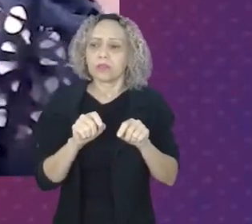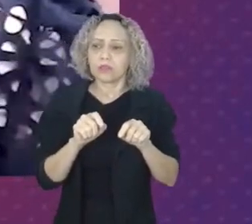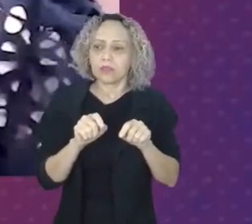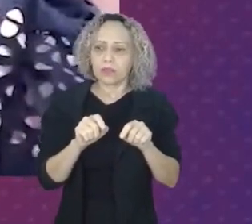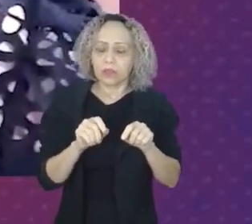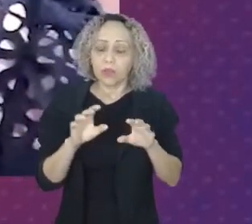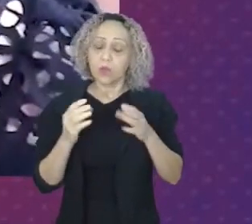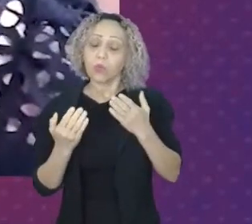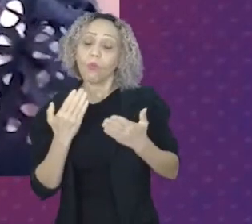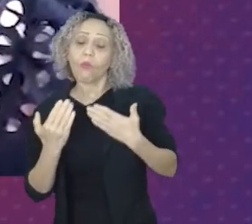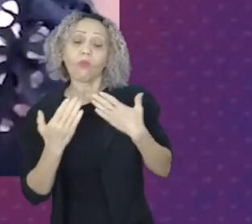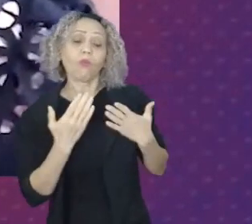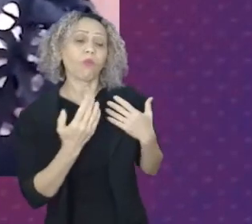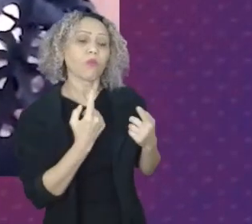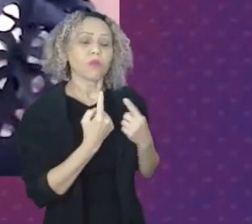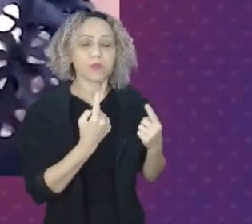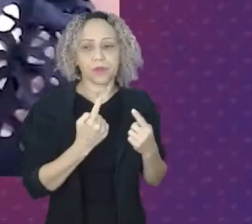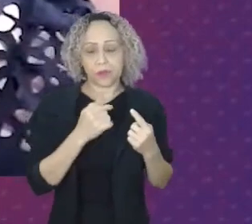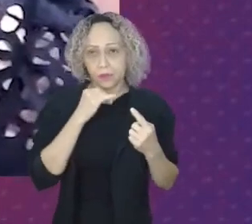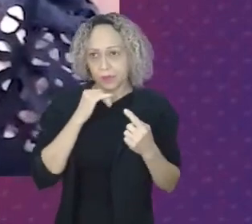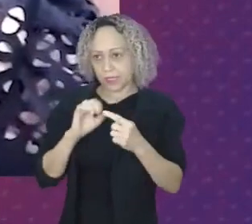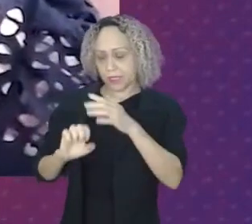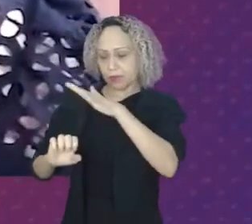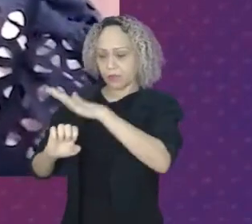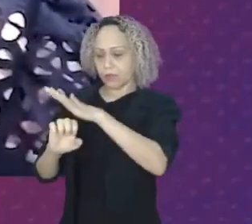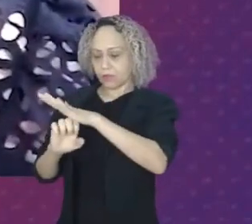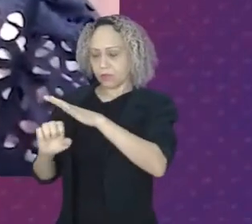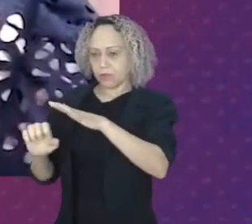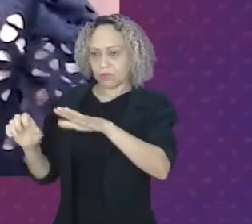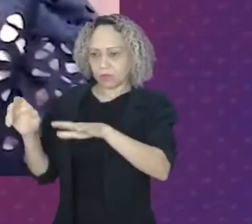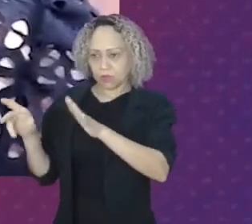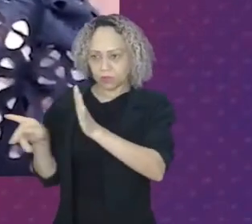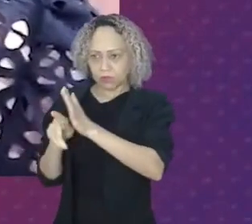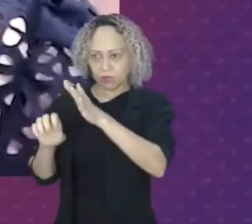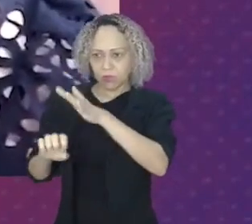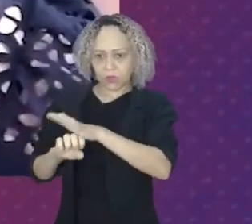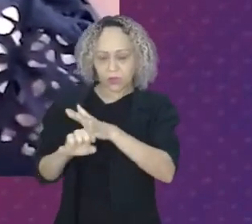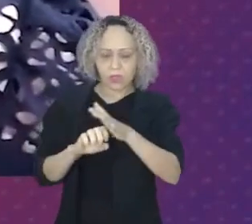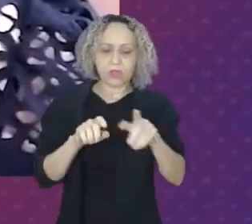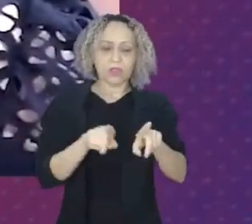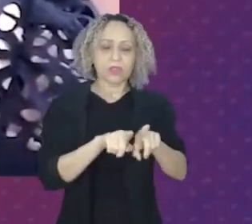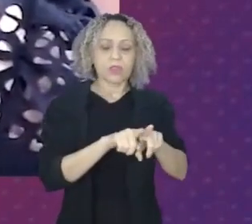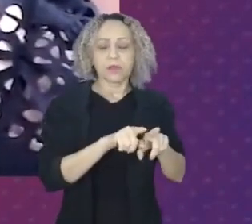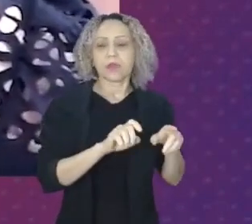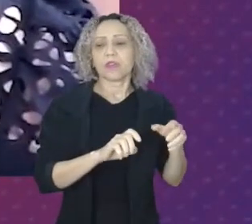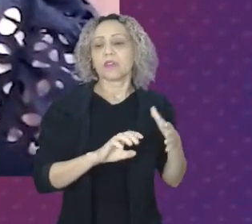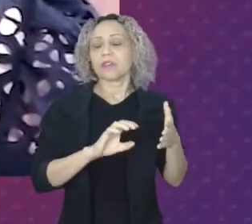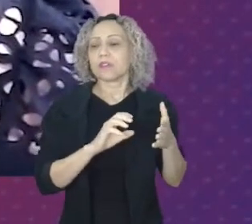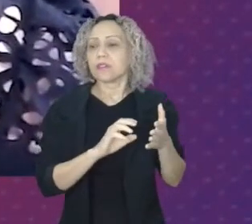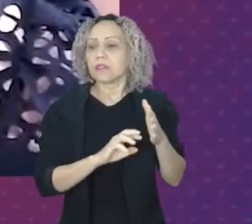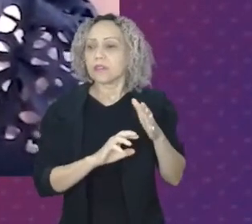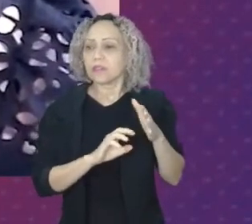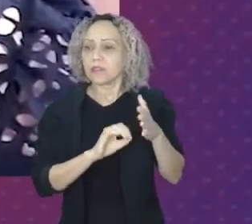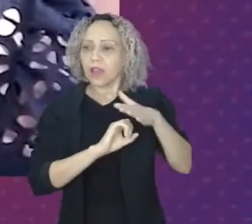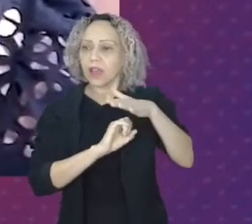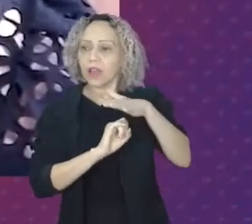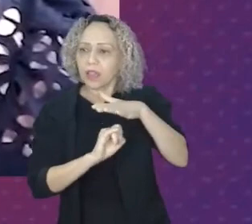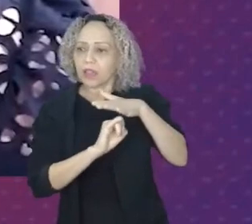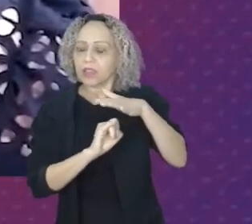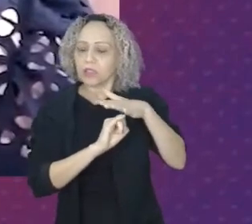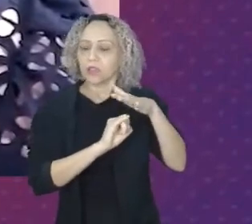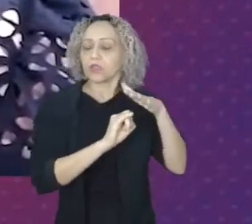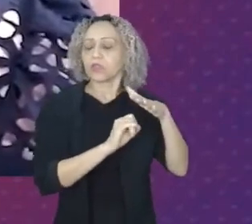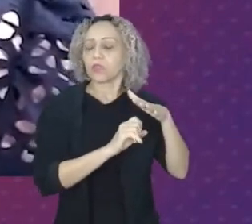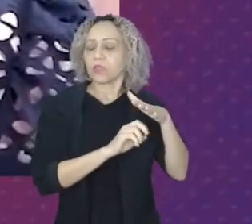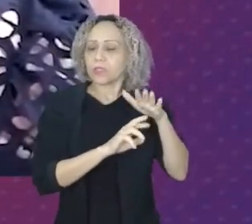esse diálogo entre os empregadores e empregados aconteça, porque você tenta